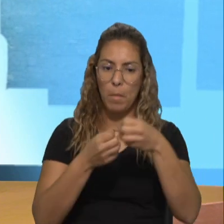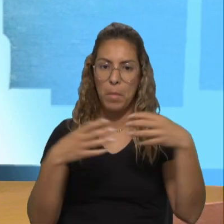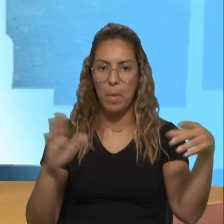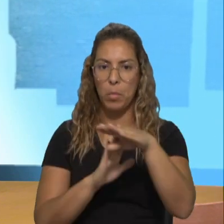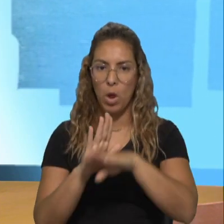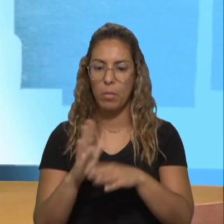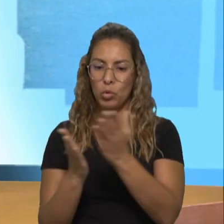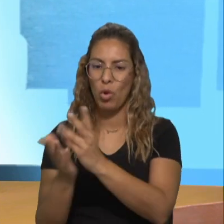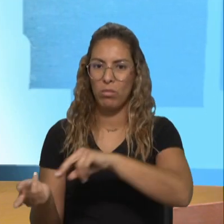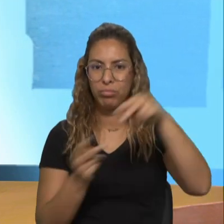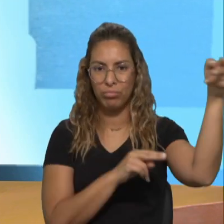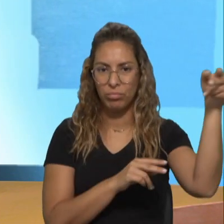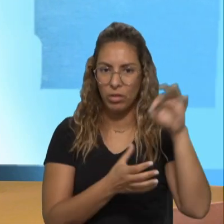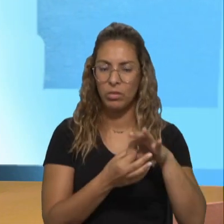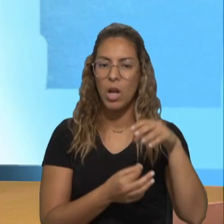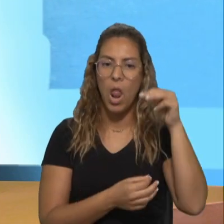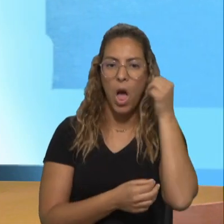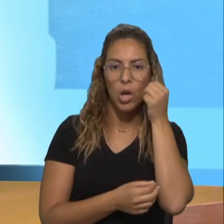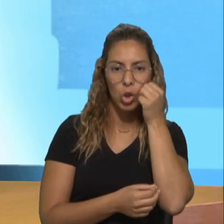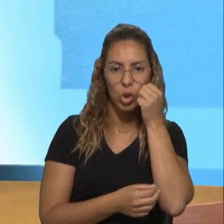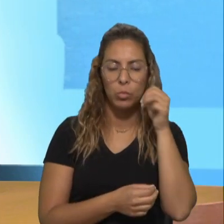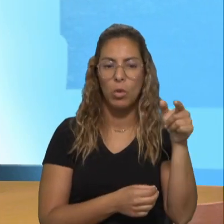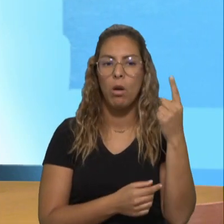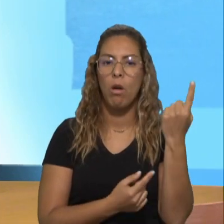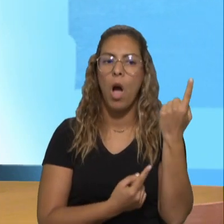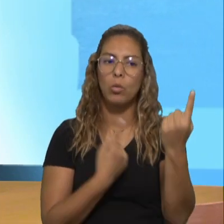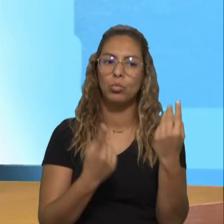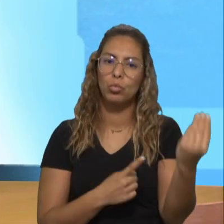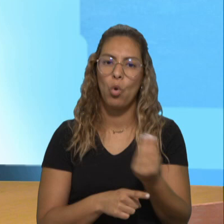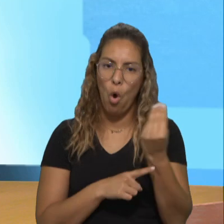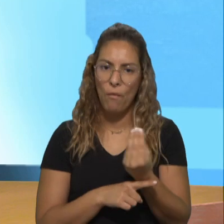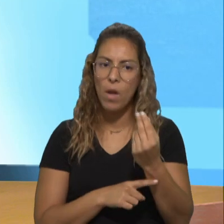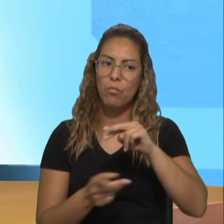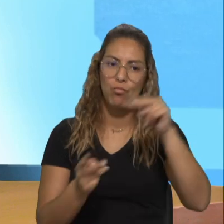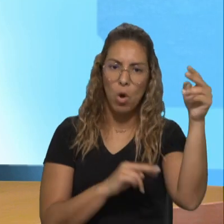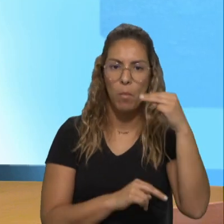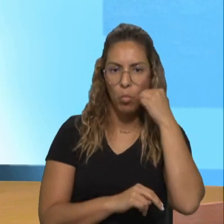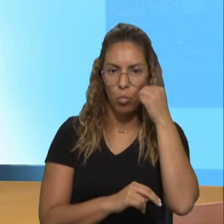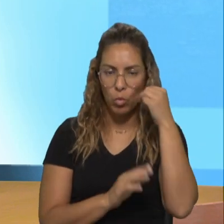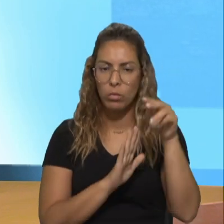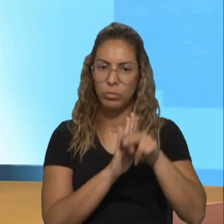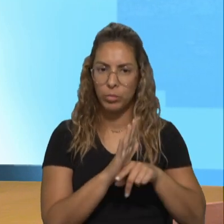é mesmo difícil encontrar já pessoas que não tenham, jovens que não tenham feito o programa Erasmus.